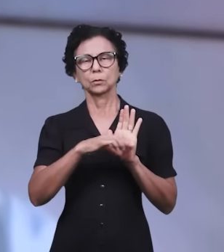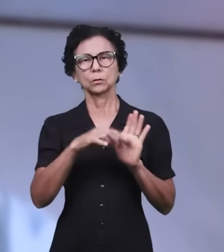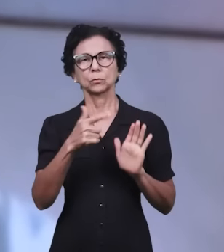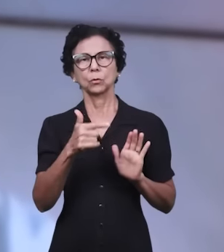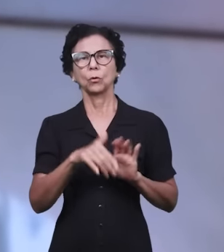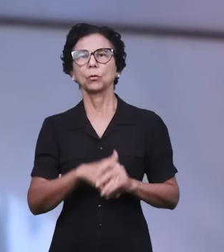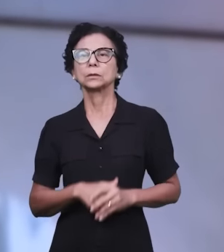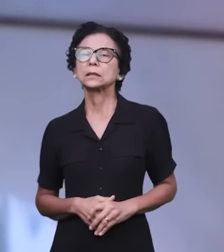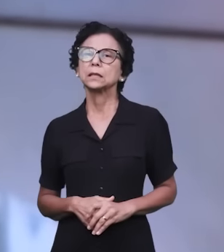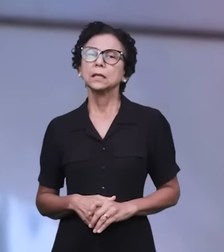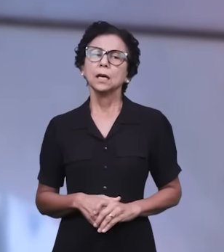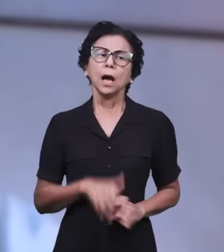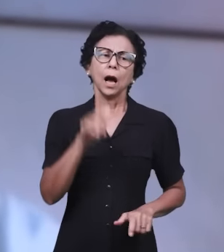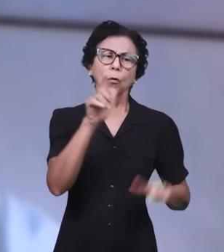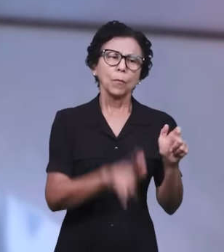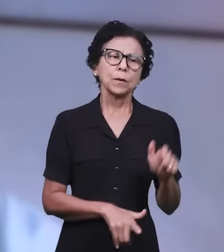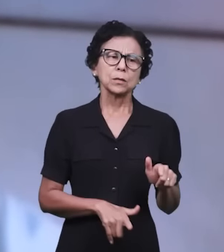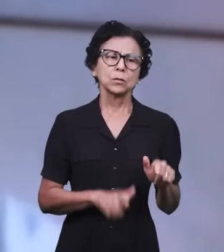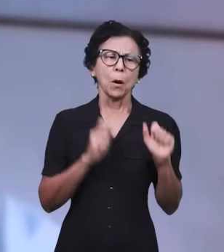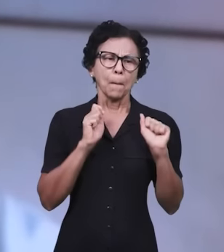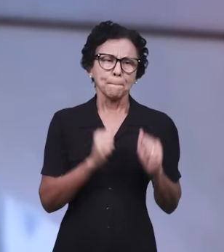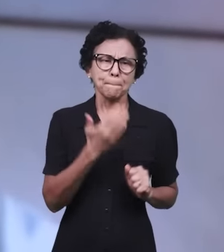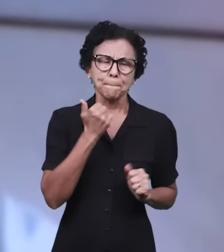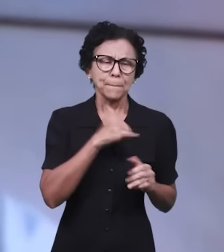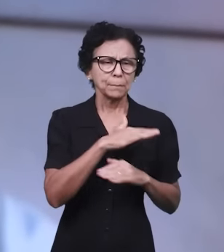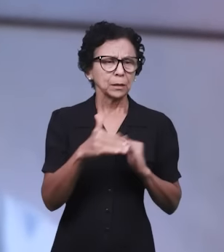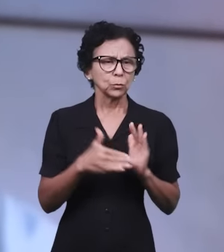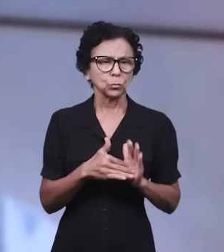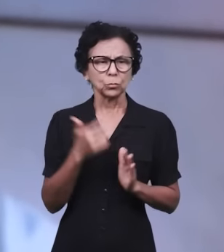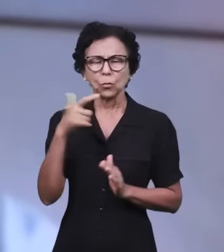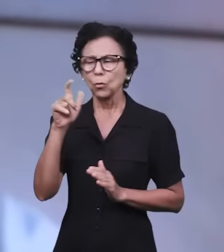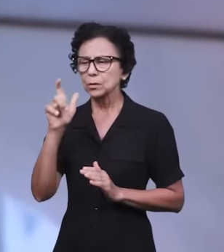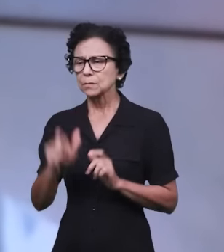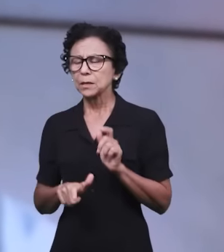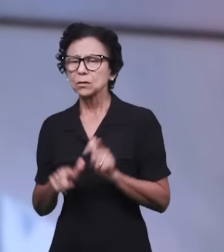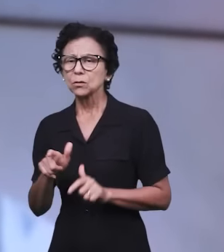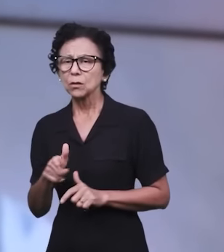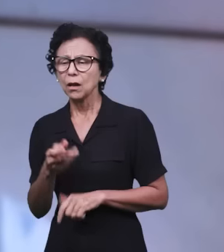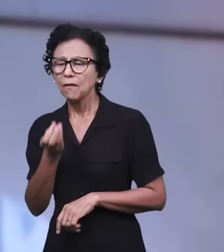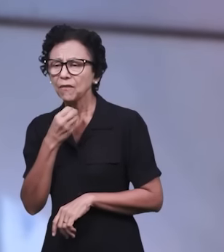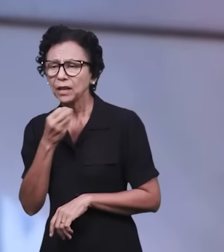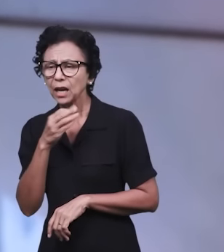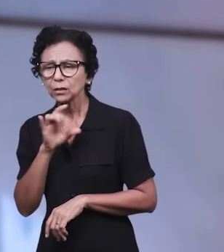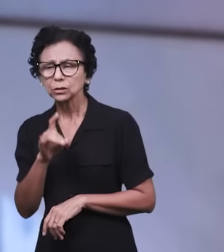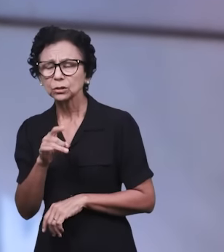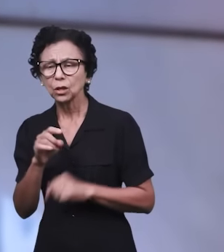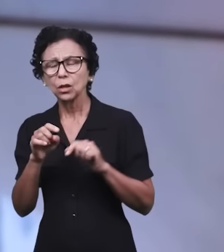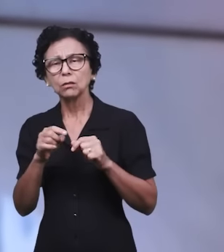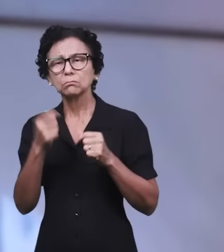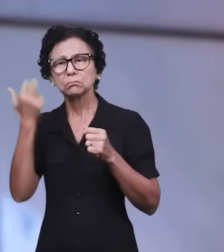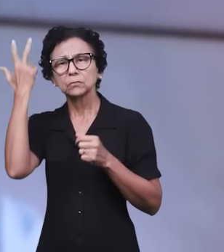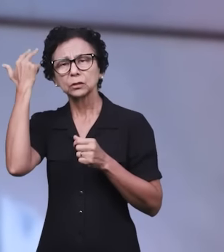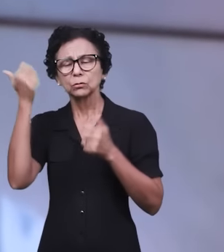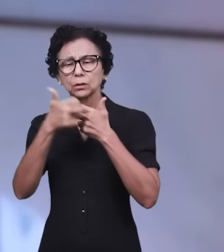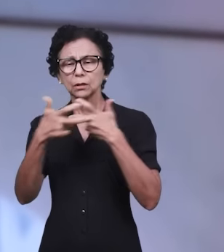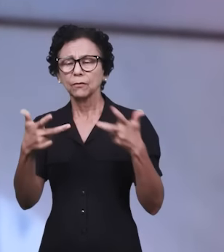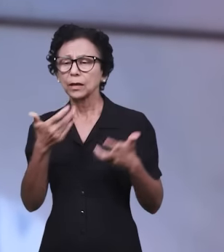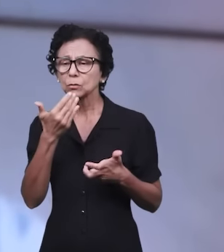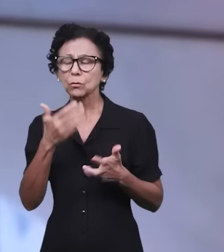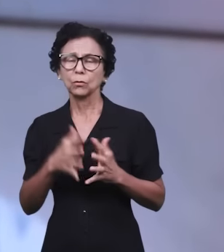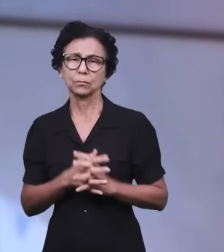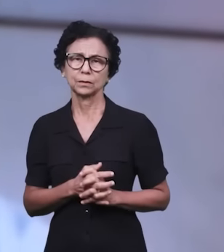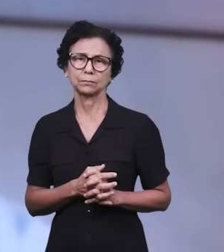se pode comer e outro que é fraco come legumes. Então, é a questão de decisões pessoais, que não tem